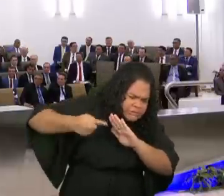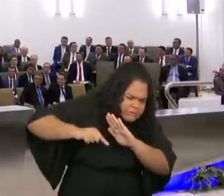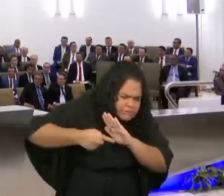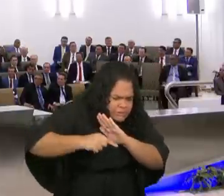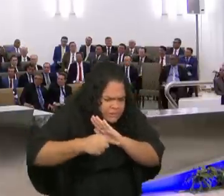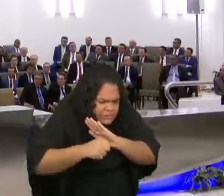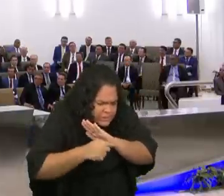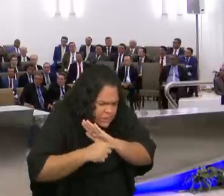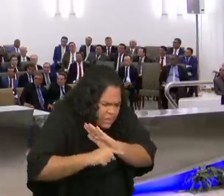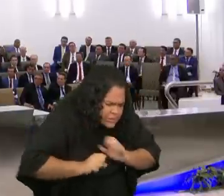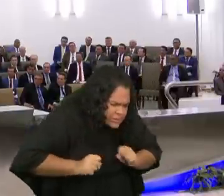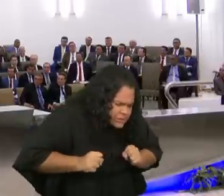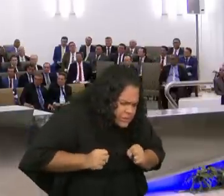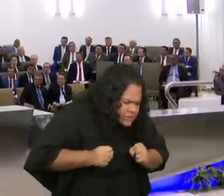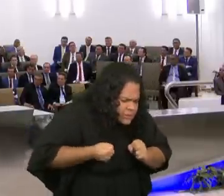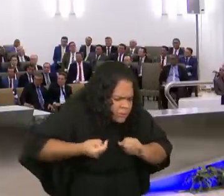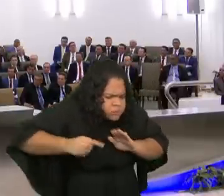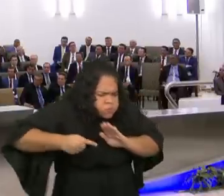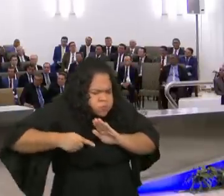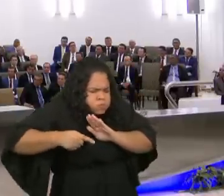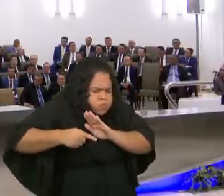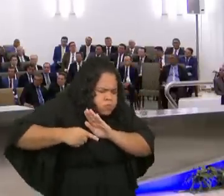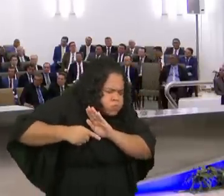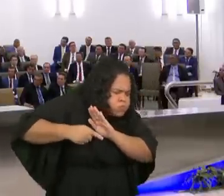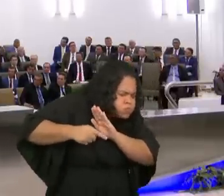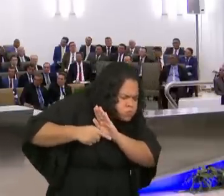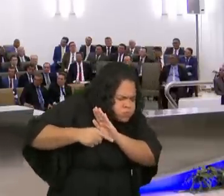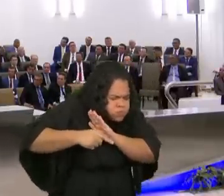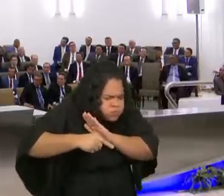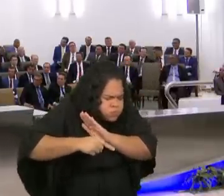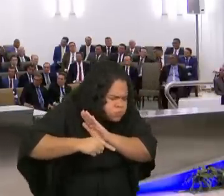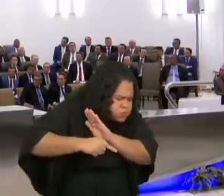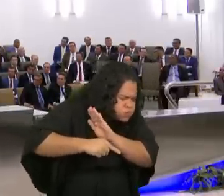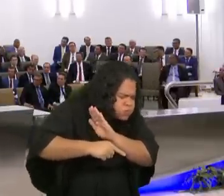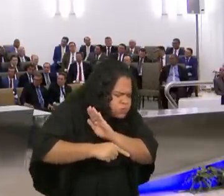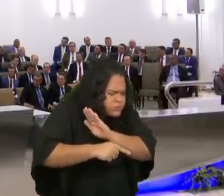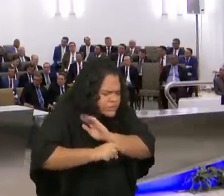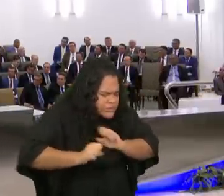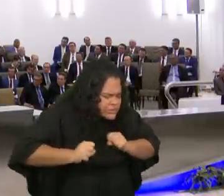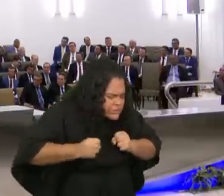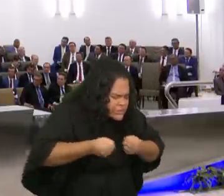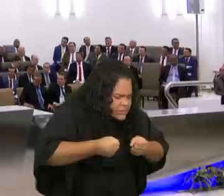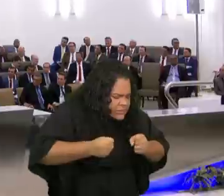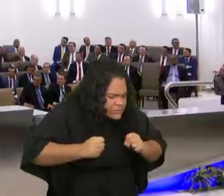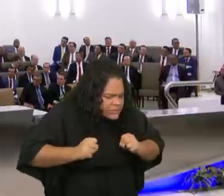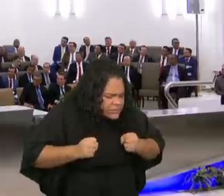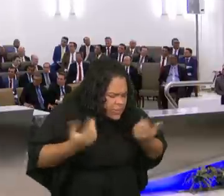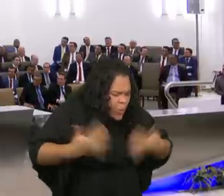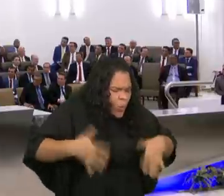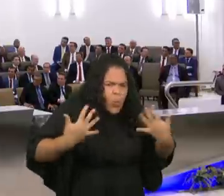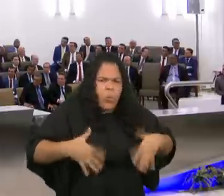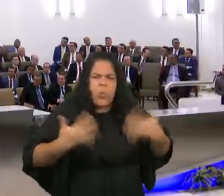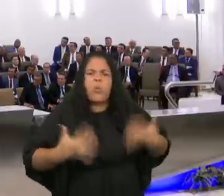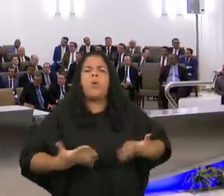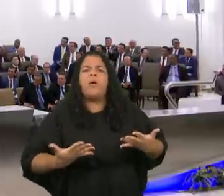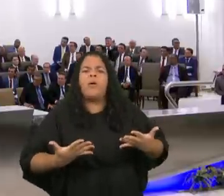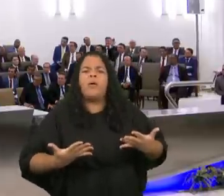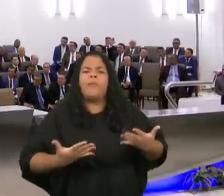faltar combustível nele para chegar lá no fim? Quanto mais anda, mais tem. Quanto mais anda, mais tem. Quanto mais anda, mais tem. Porque foi o